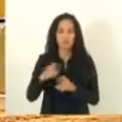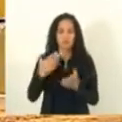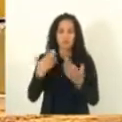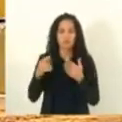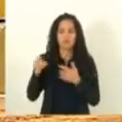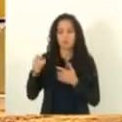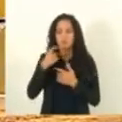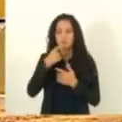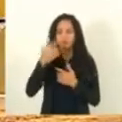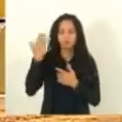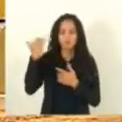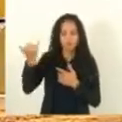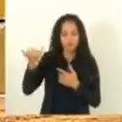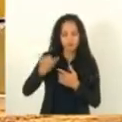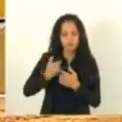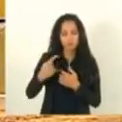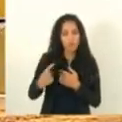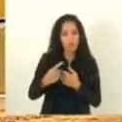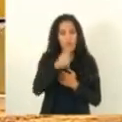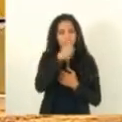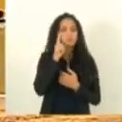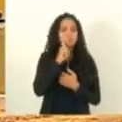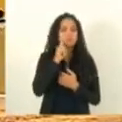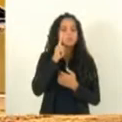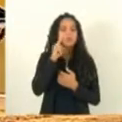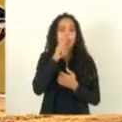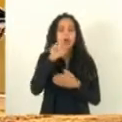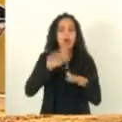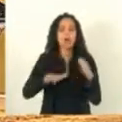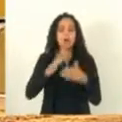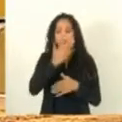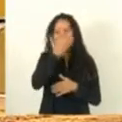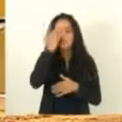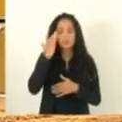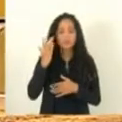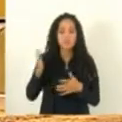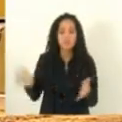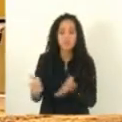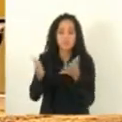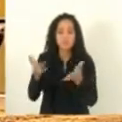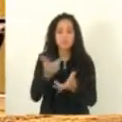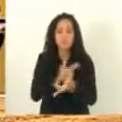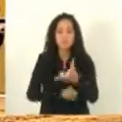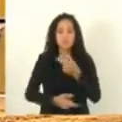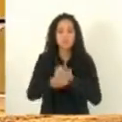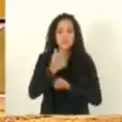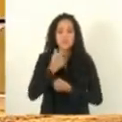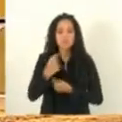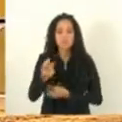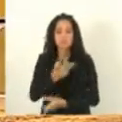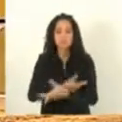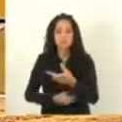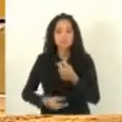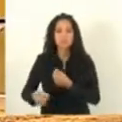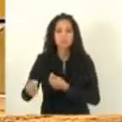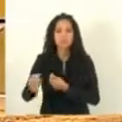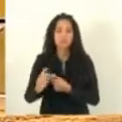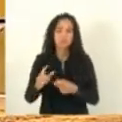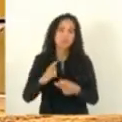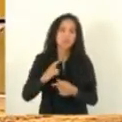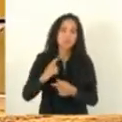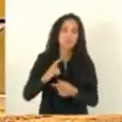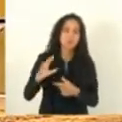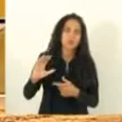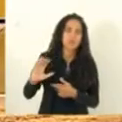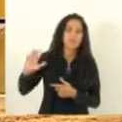ele recentemente, ele disse que lá, às vezes, assim, as pessoas incentivam tanto a doar sangue que quando tem um evento, por